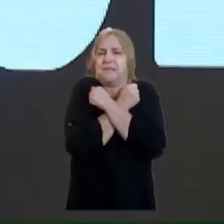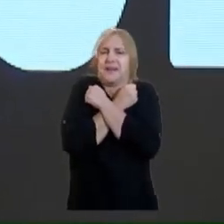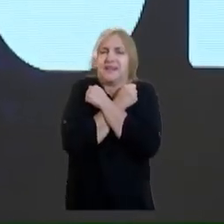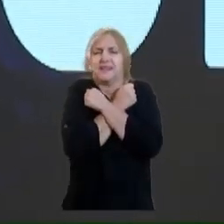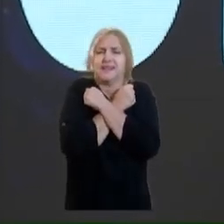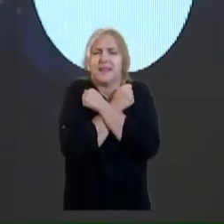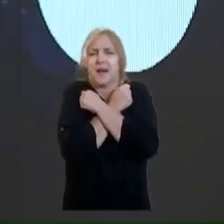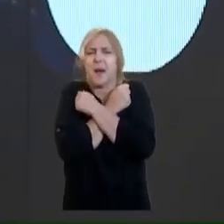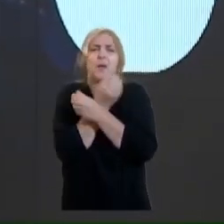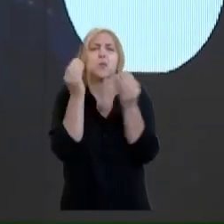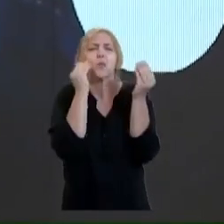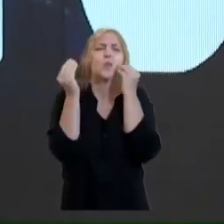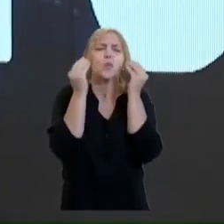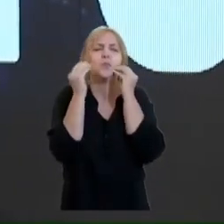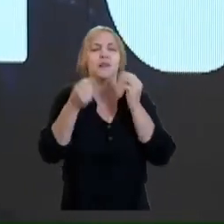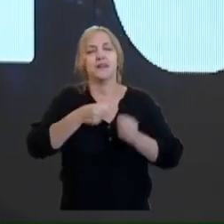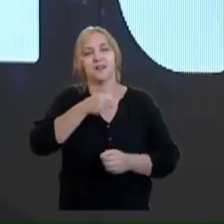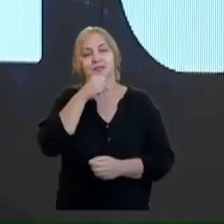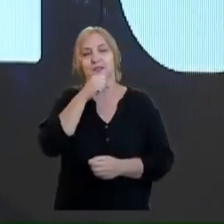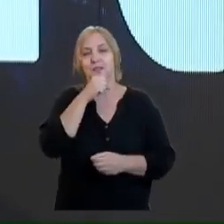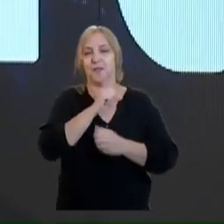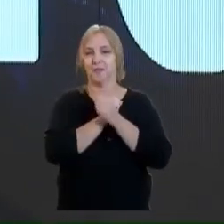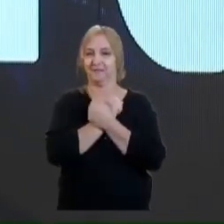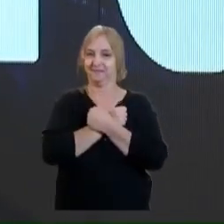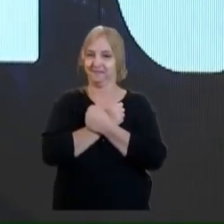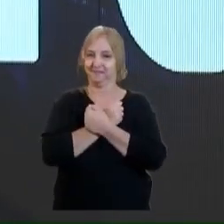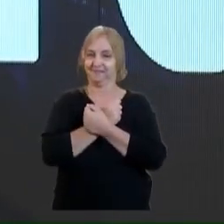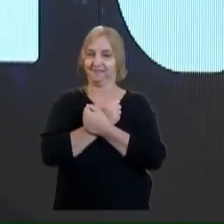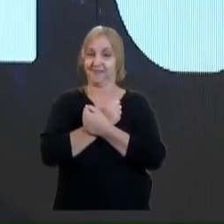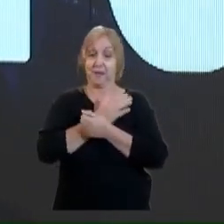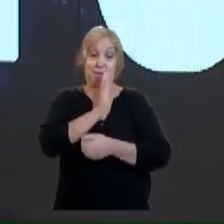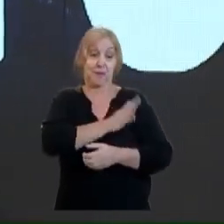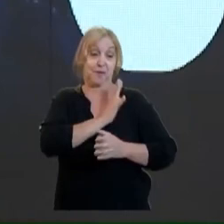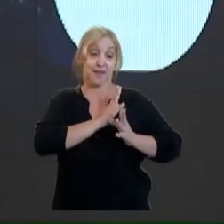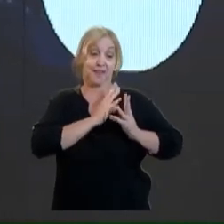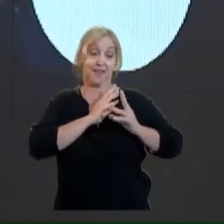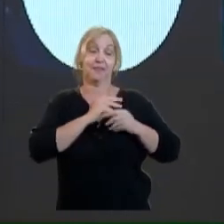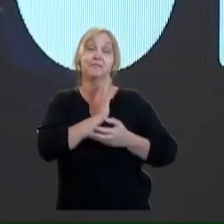aperta, beija o vovô, o coração meu derrete.